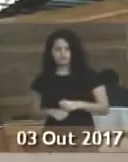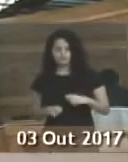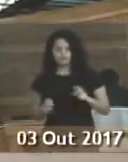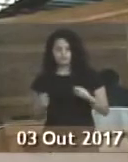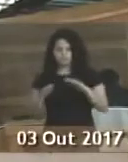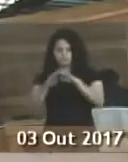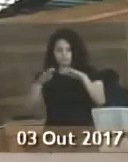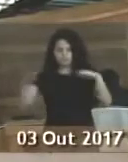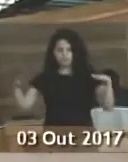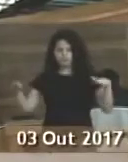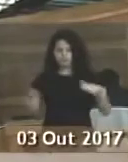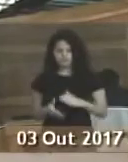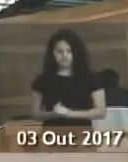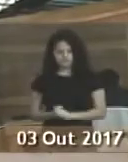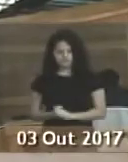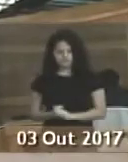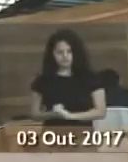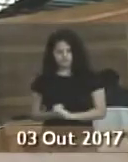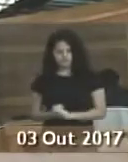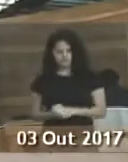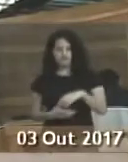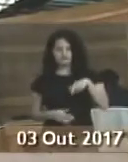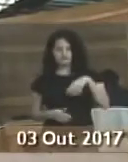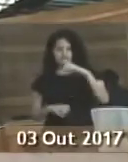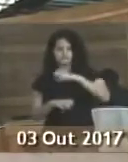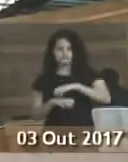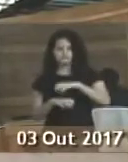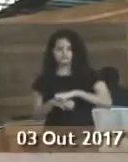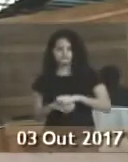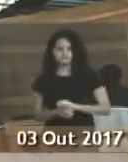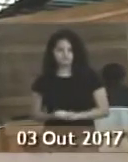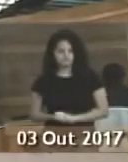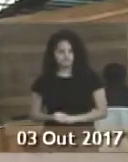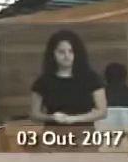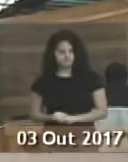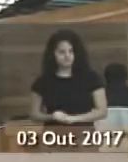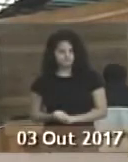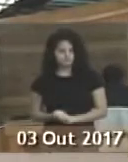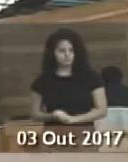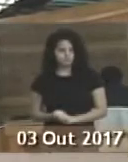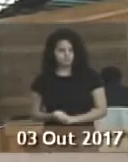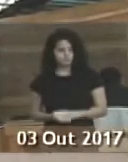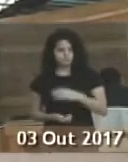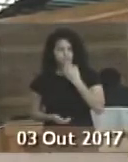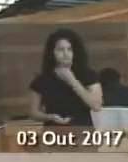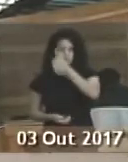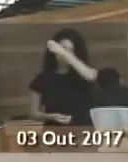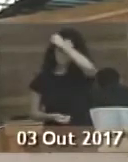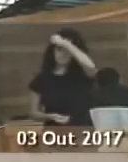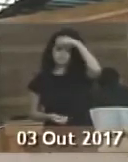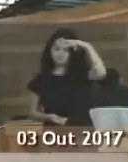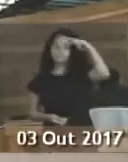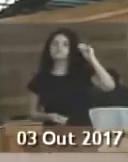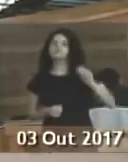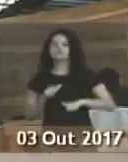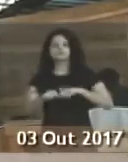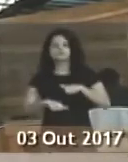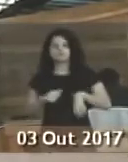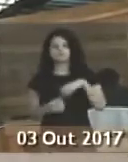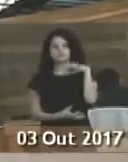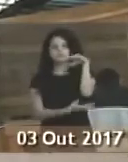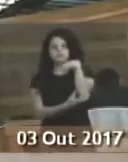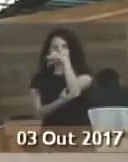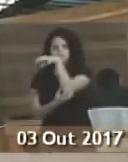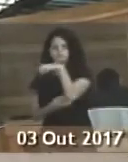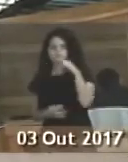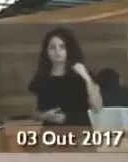Palmares, Rua Arcebispo Santos, no centro. Indicação número 4552/17, indicando ao prefeito a troca do poste de energia elétrica da